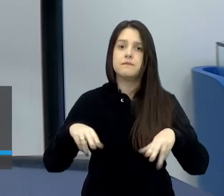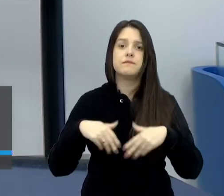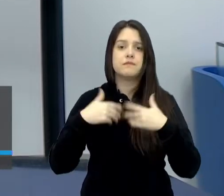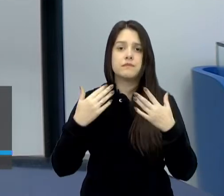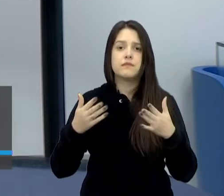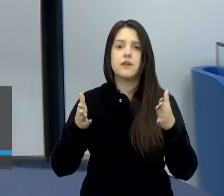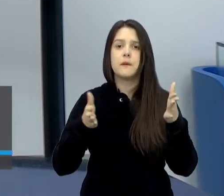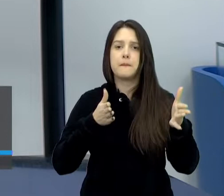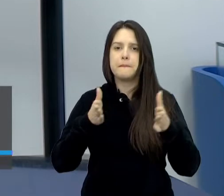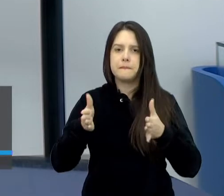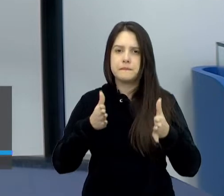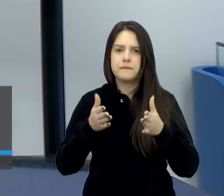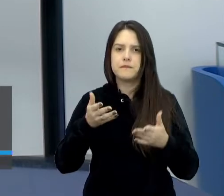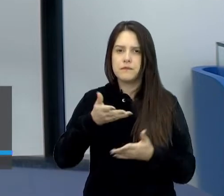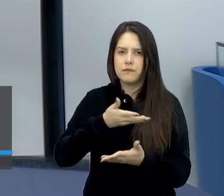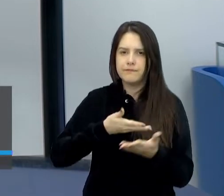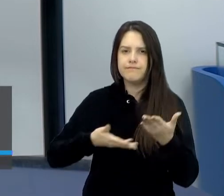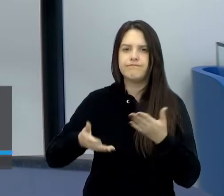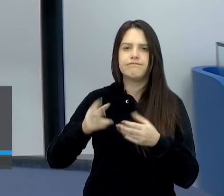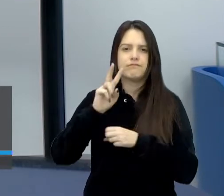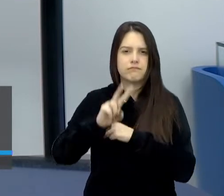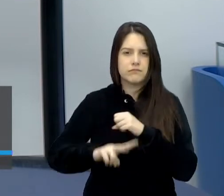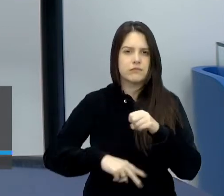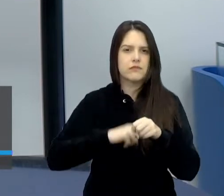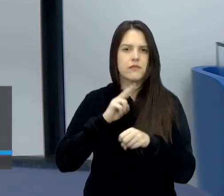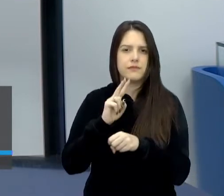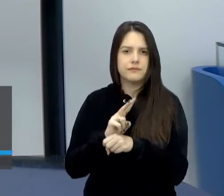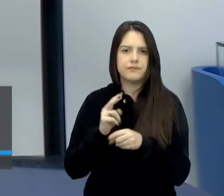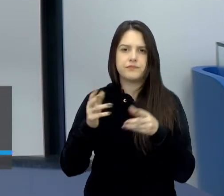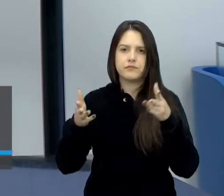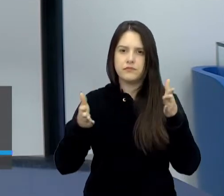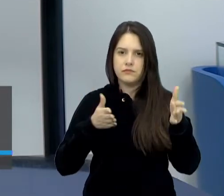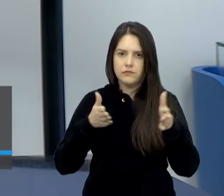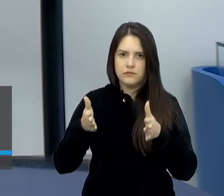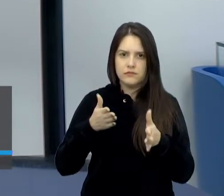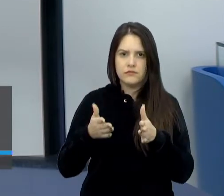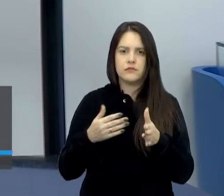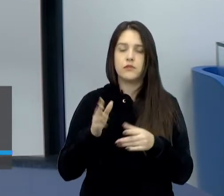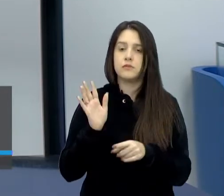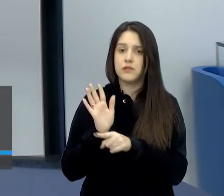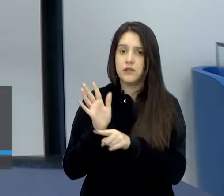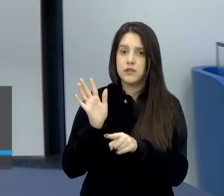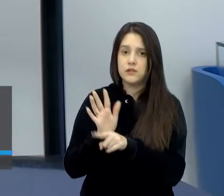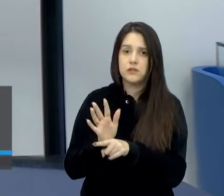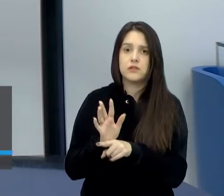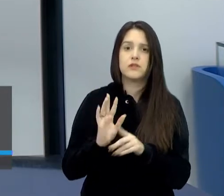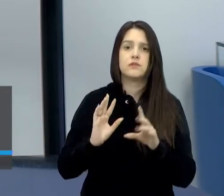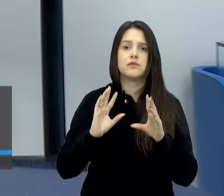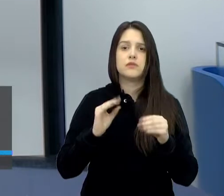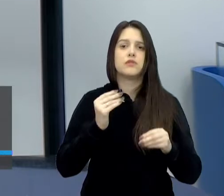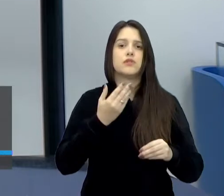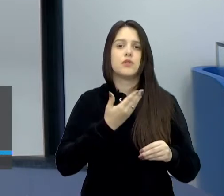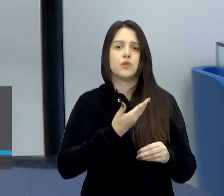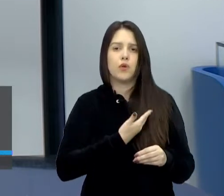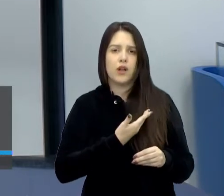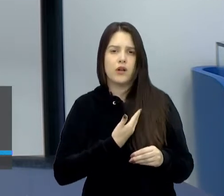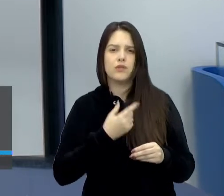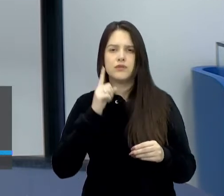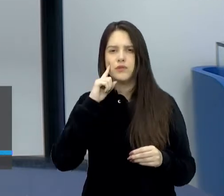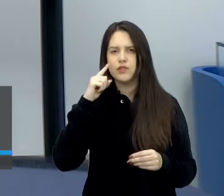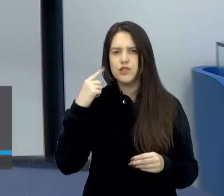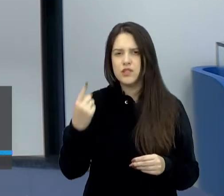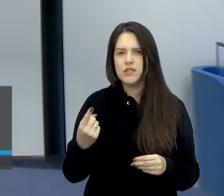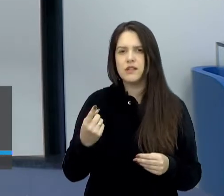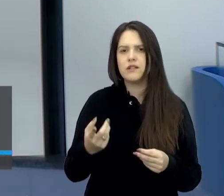mas o mundo inteiro aí está sustentável. Eles não estão imprimindo mais boleto, então não chega os boletos. Os boletos hoje em dia chegam via